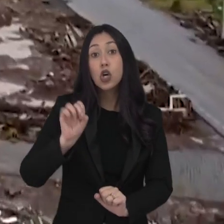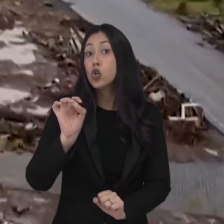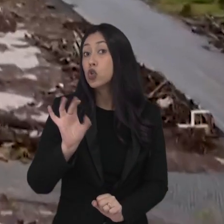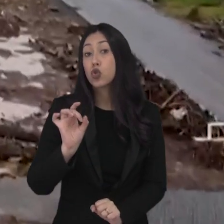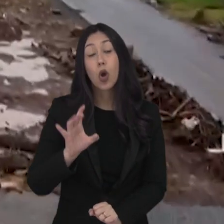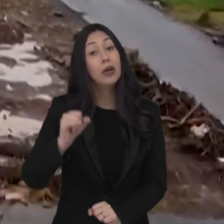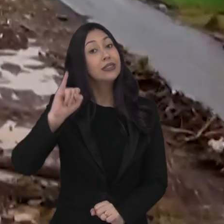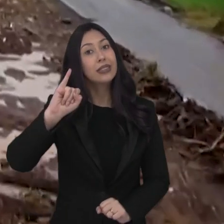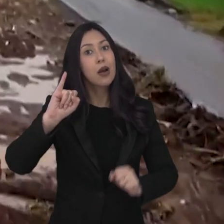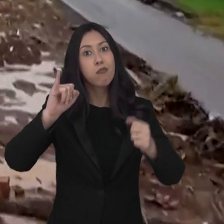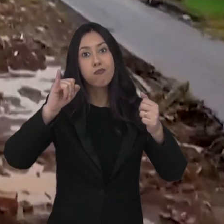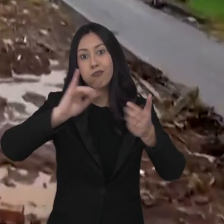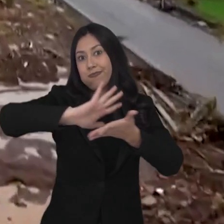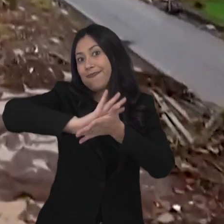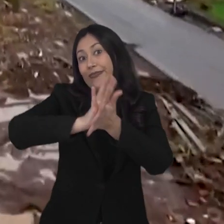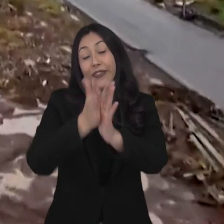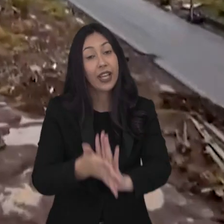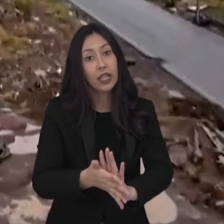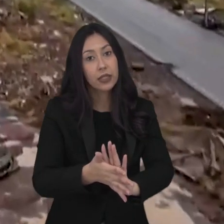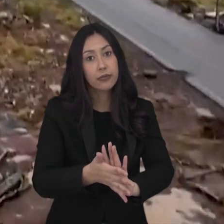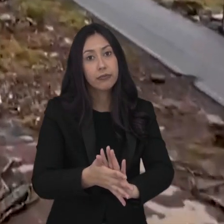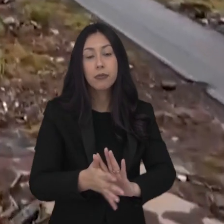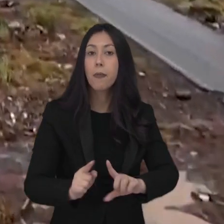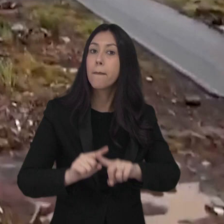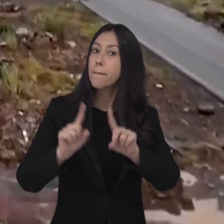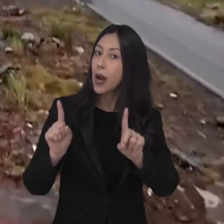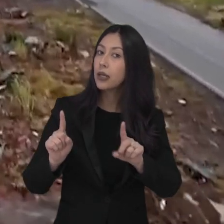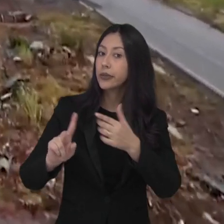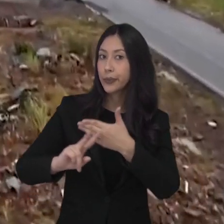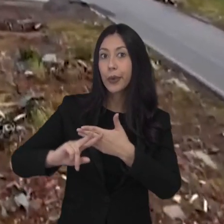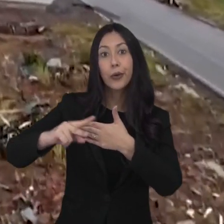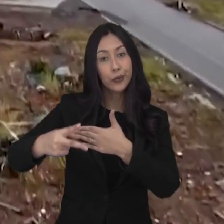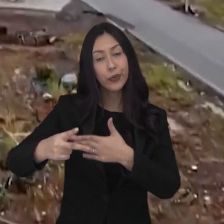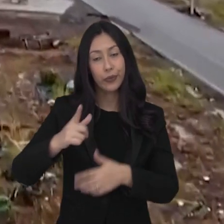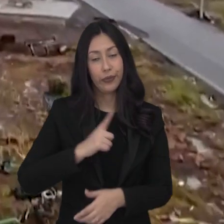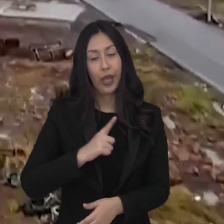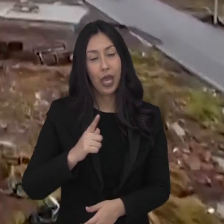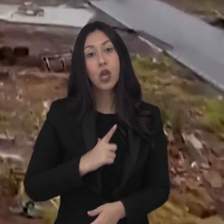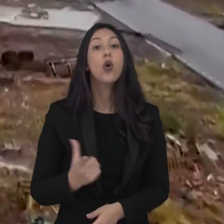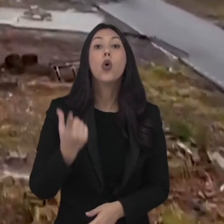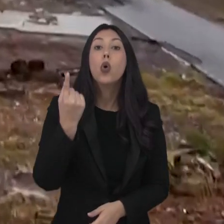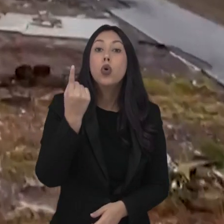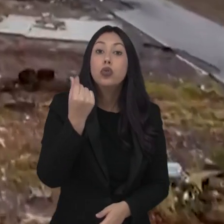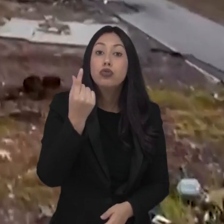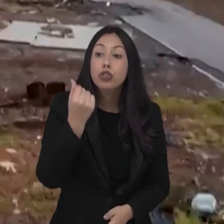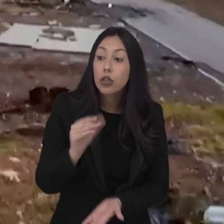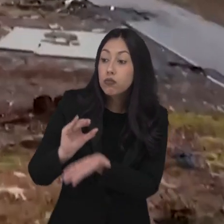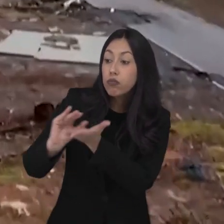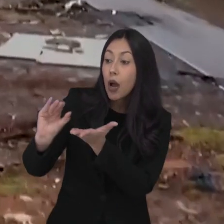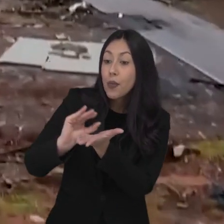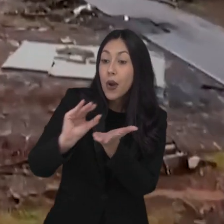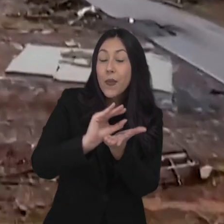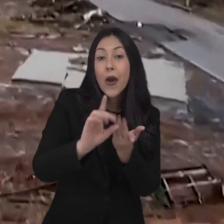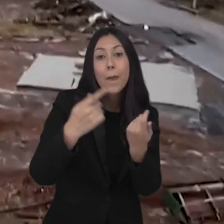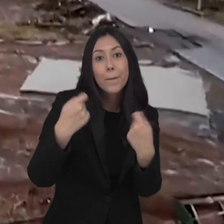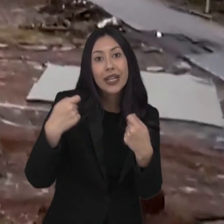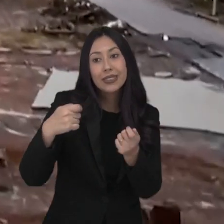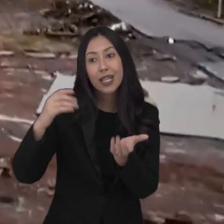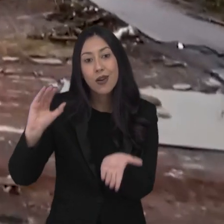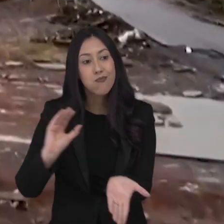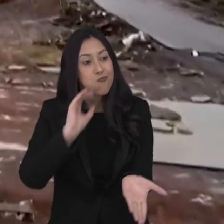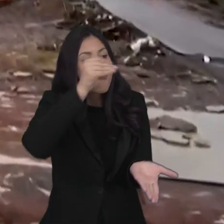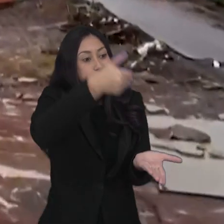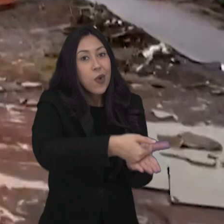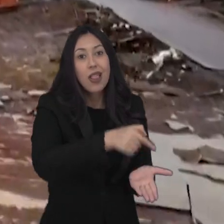desastres naturais, por exemplo. Mas nesses casos tem consequência. O dinheiro que iria para outras áreas precisa ser gasto